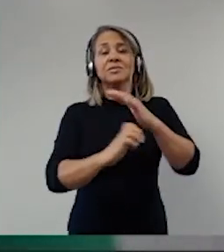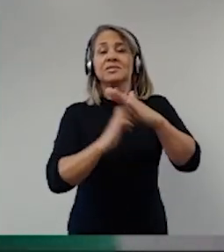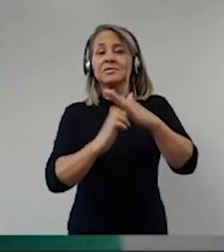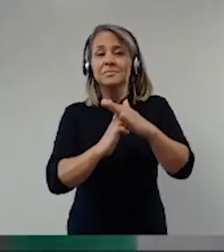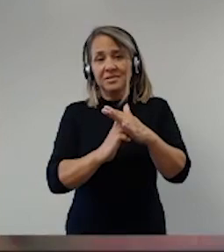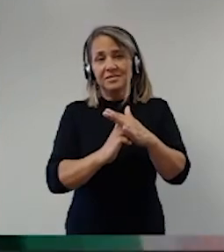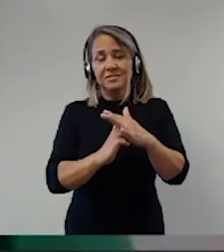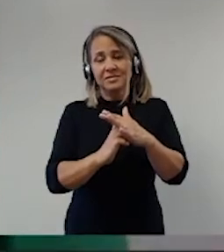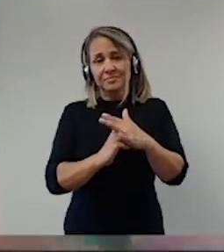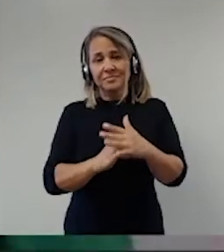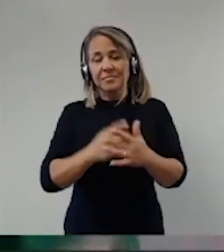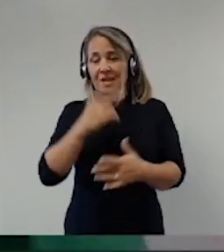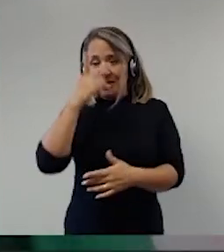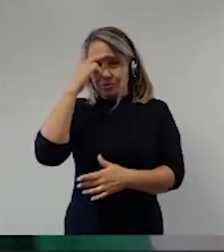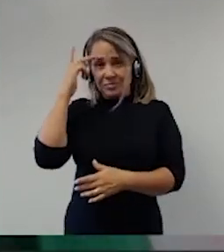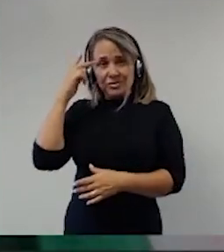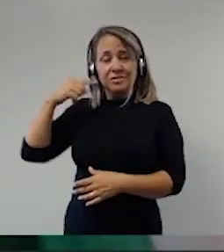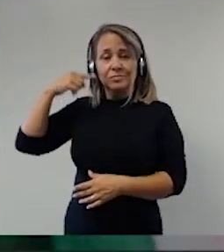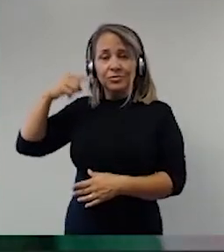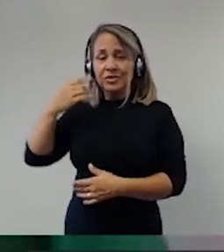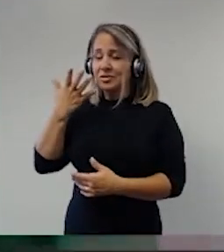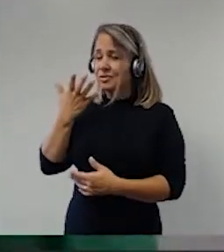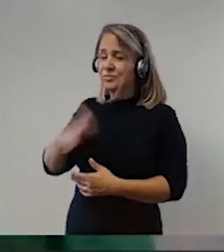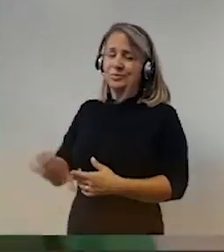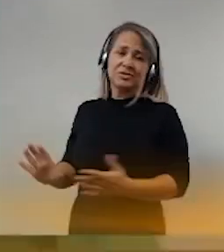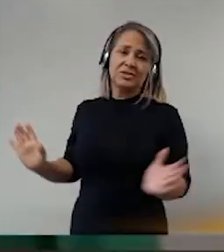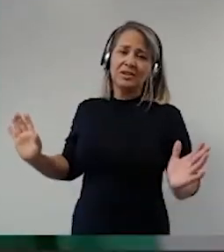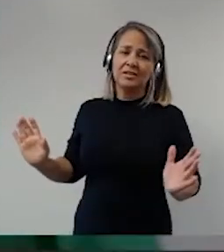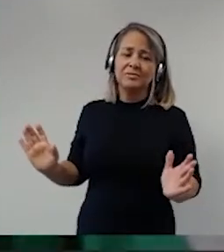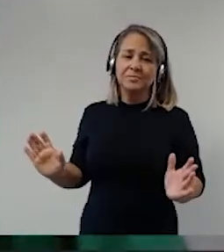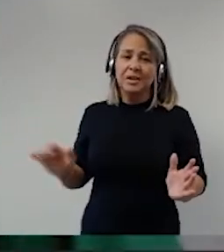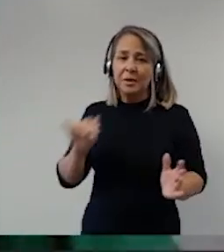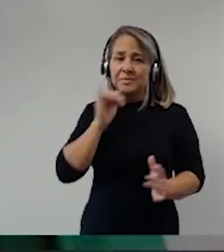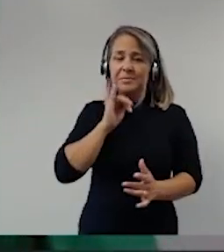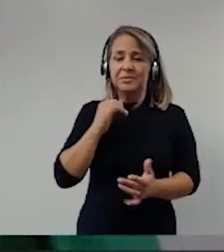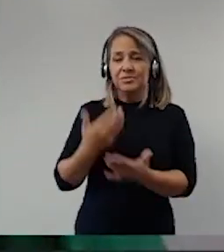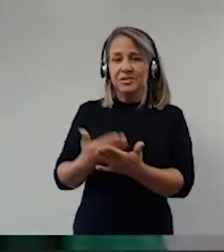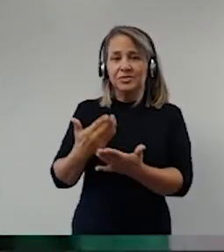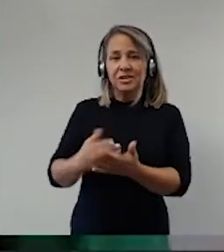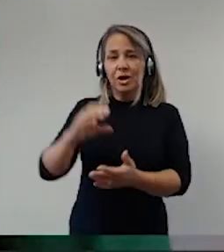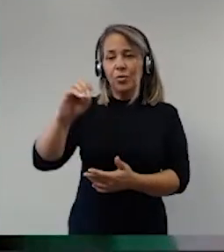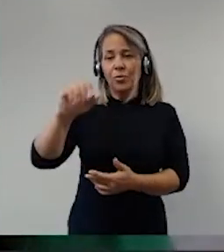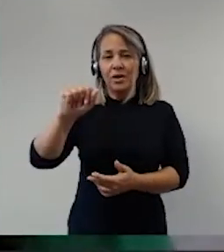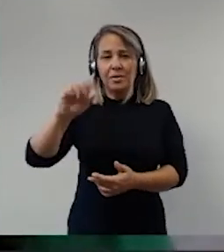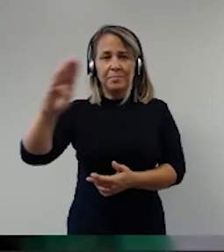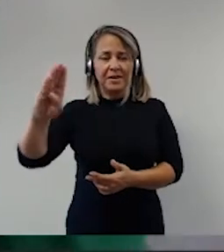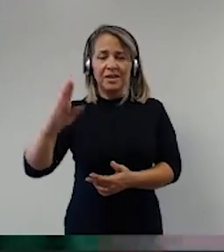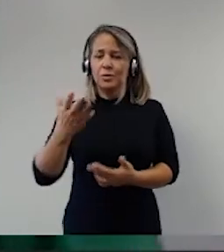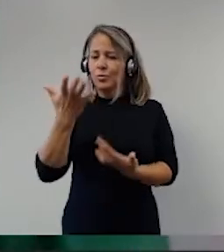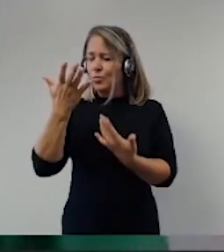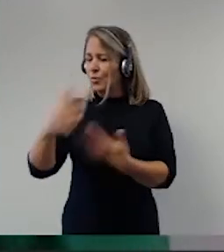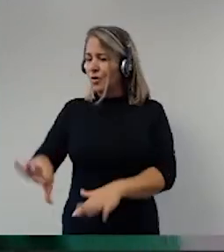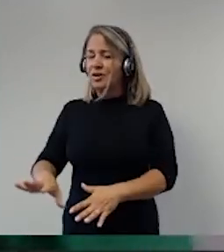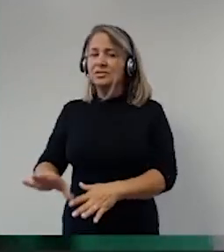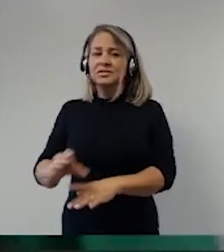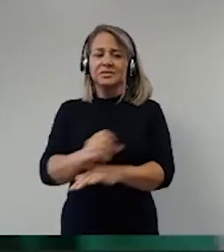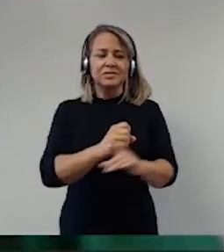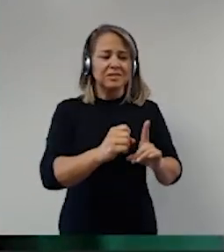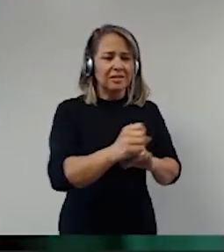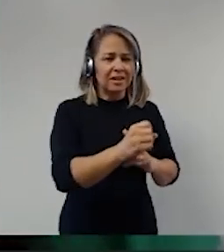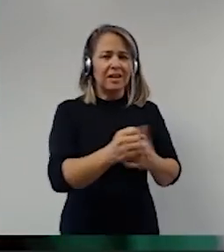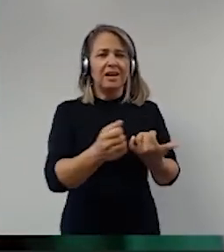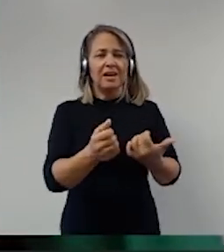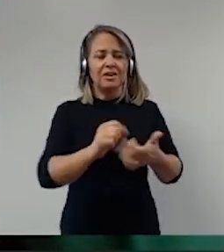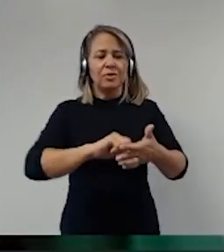que não gostavam. A gente tem muito advogado que fala, e quando a gente vai estudar, inclusive para a OAB, o pessoal não gosta de estudar societário, não gosta de estudar